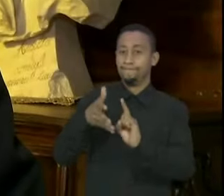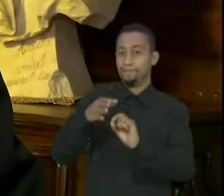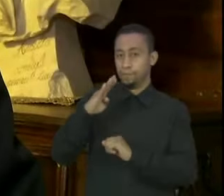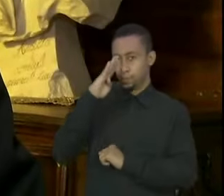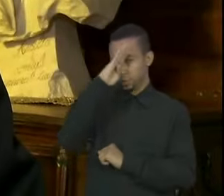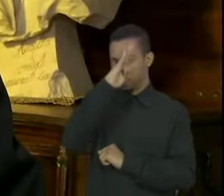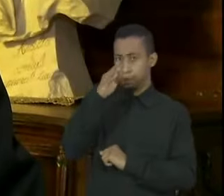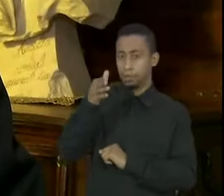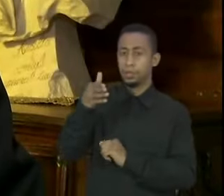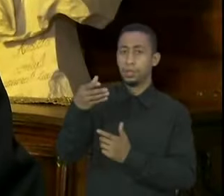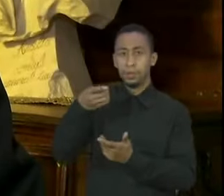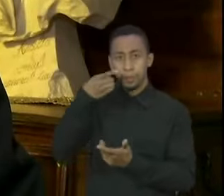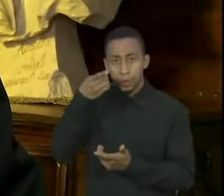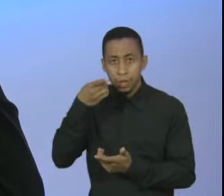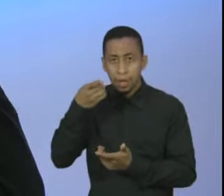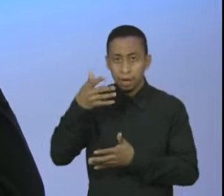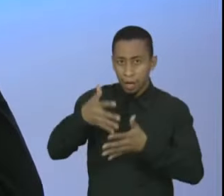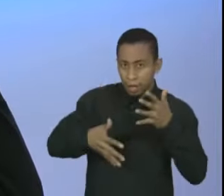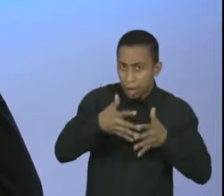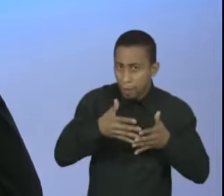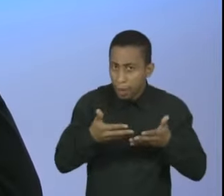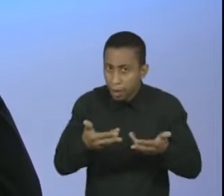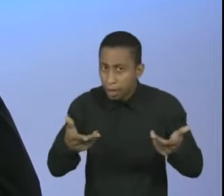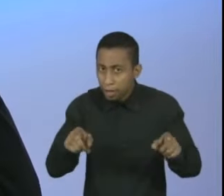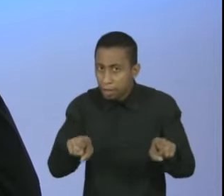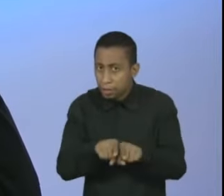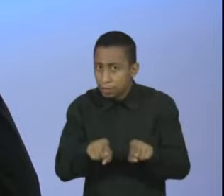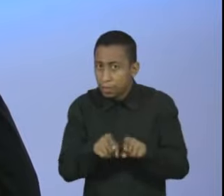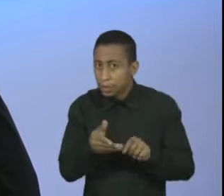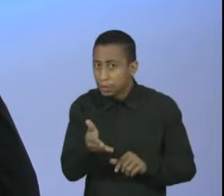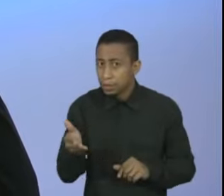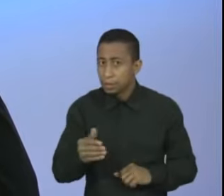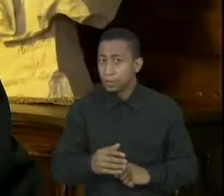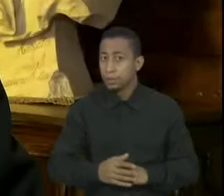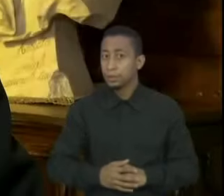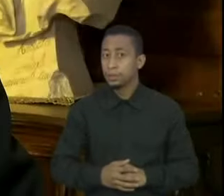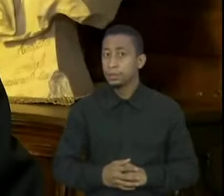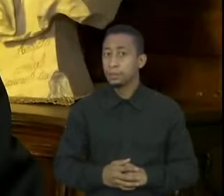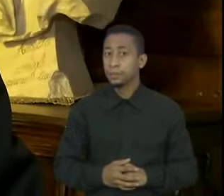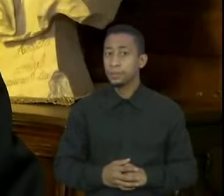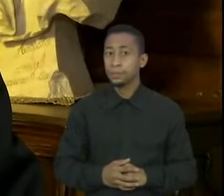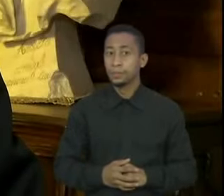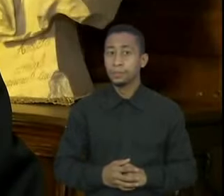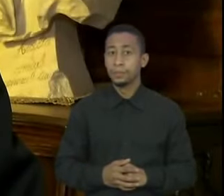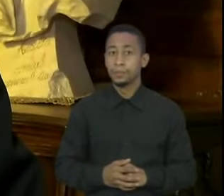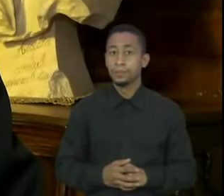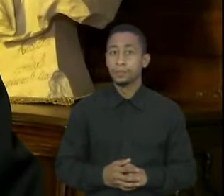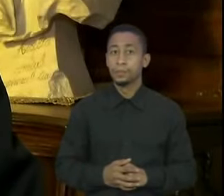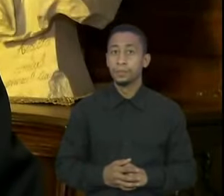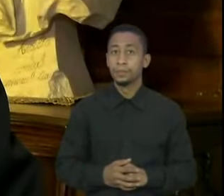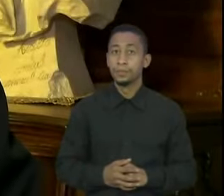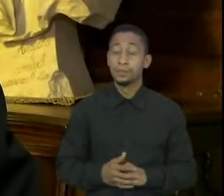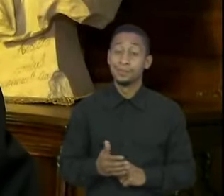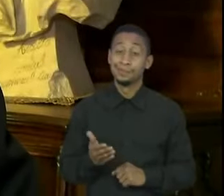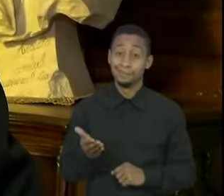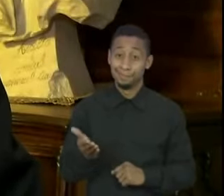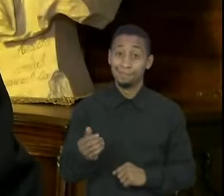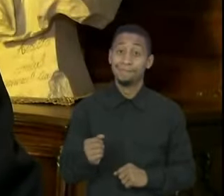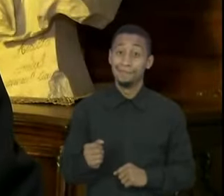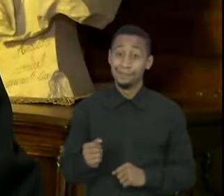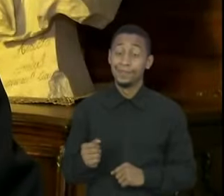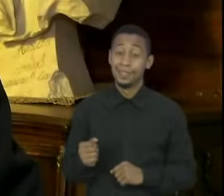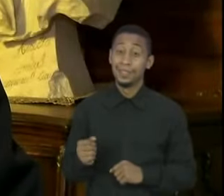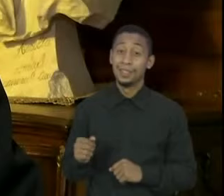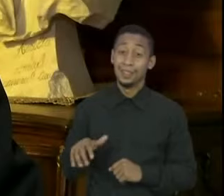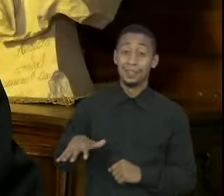pelo presidente deputados atrapalham nesse sentido também e elas levam nessa